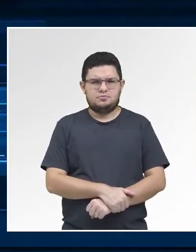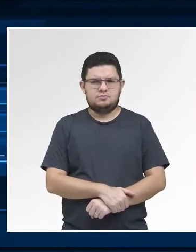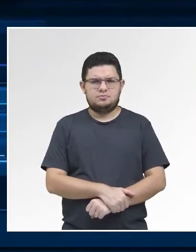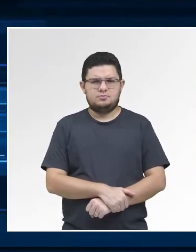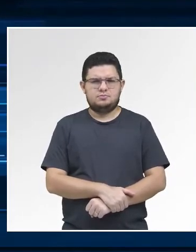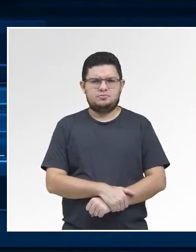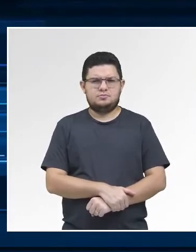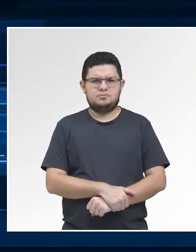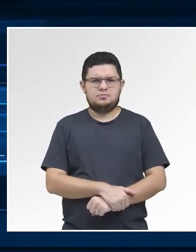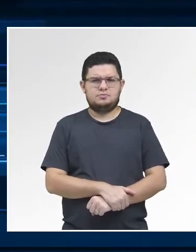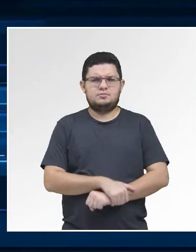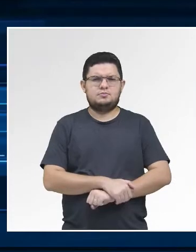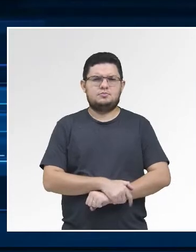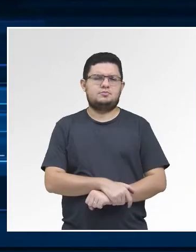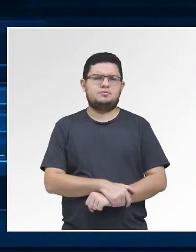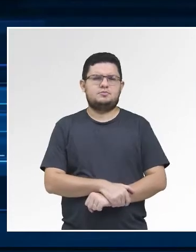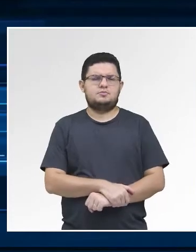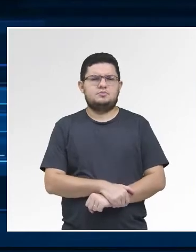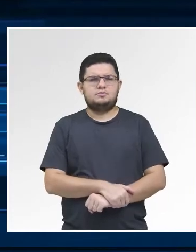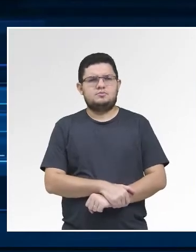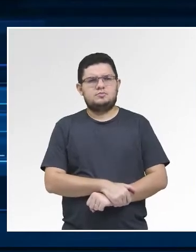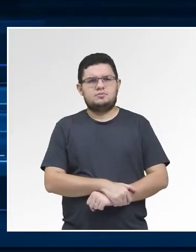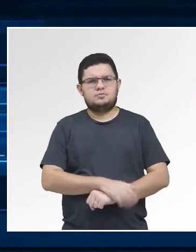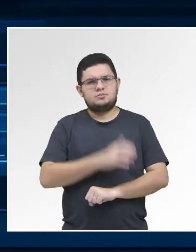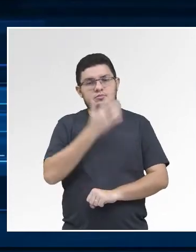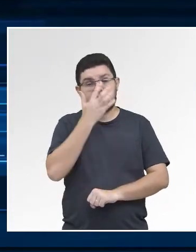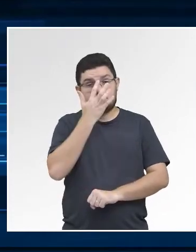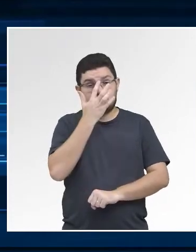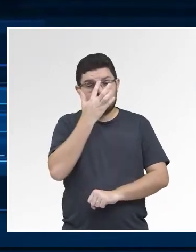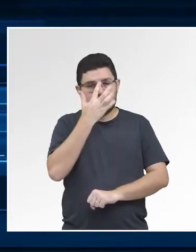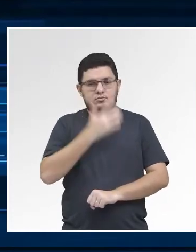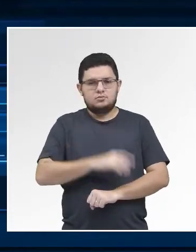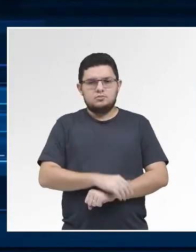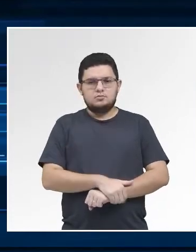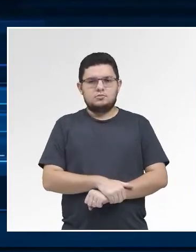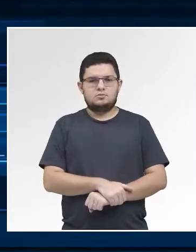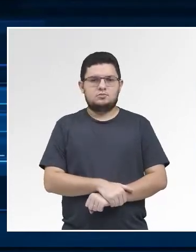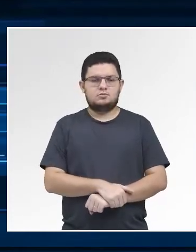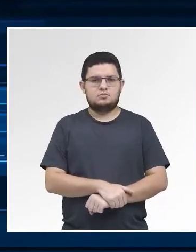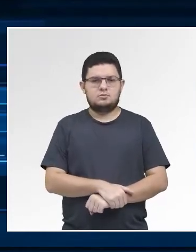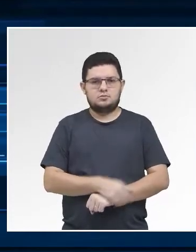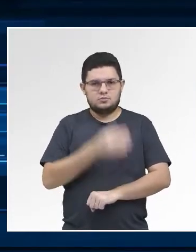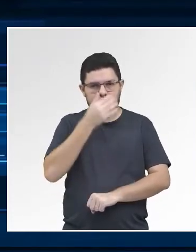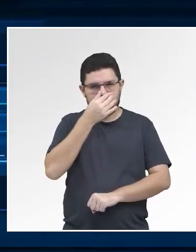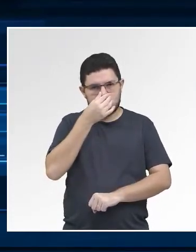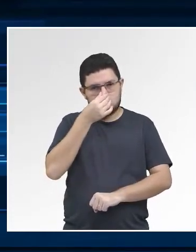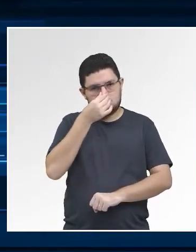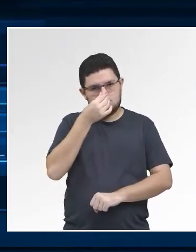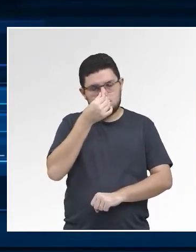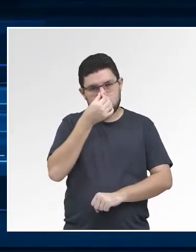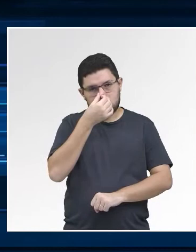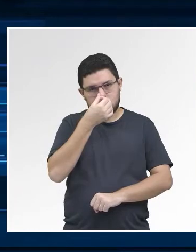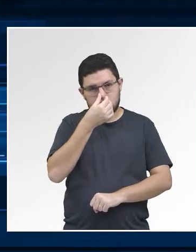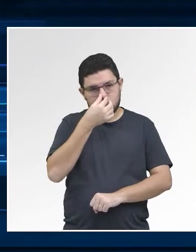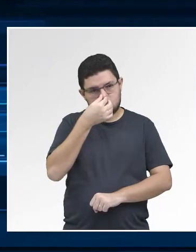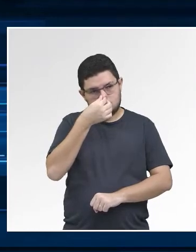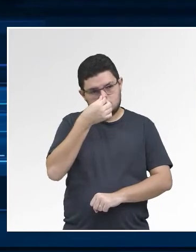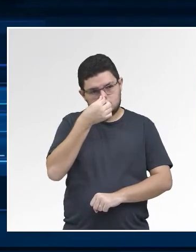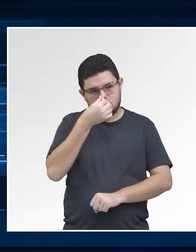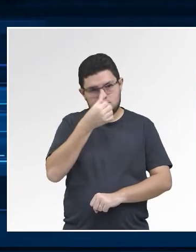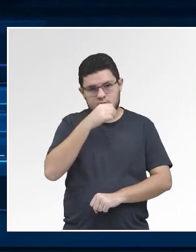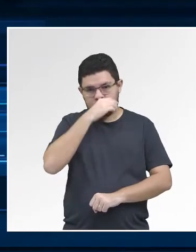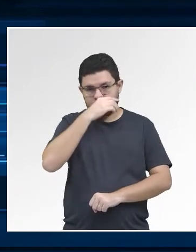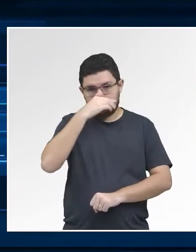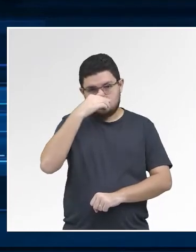friends. I understand, Julia. Carmen is a very difficult person to deal. She has been always